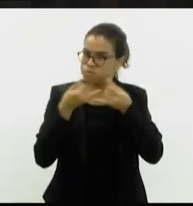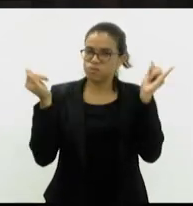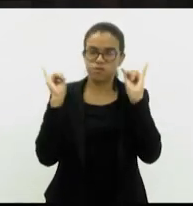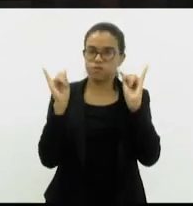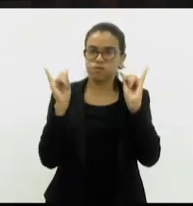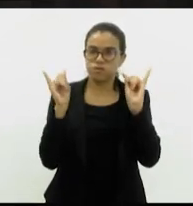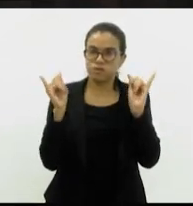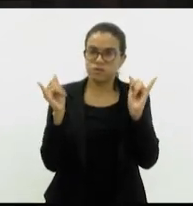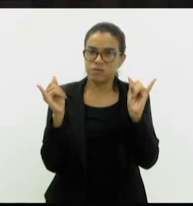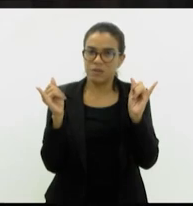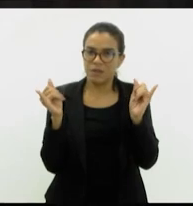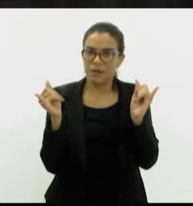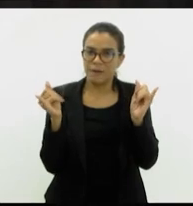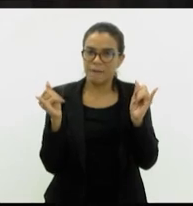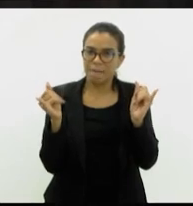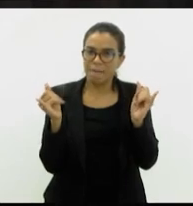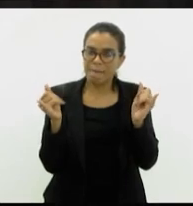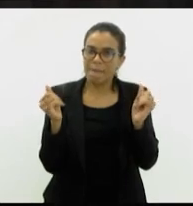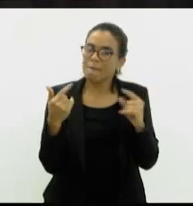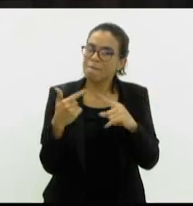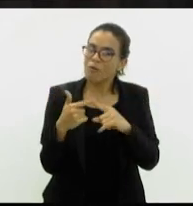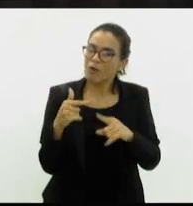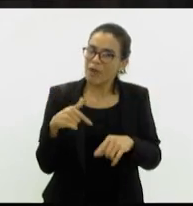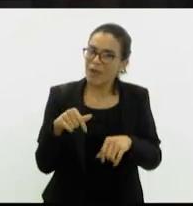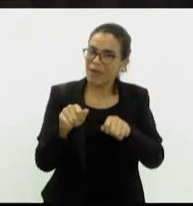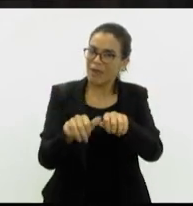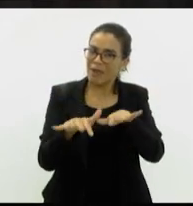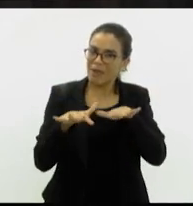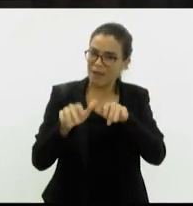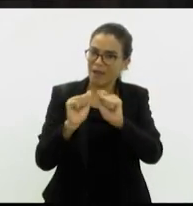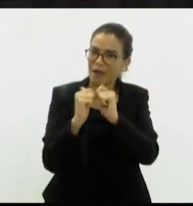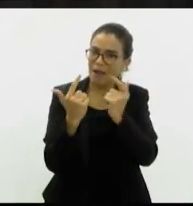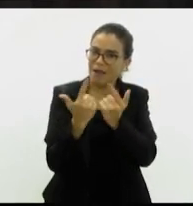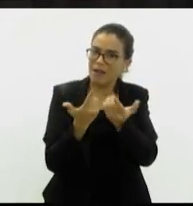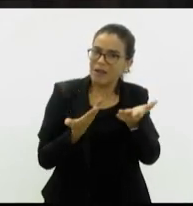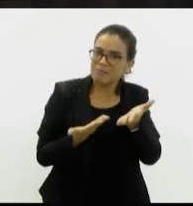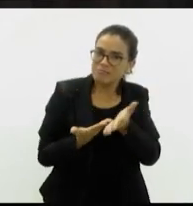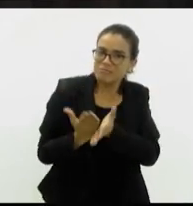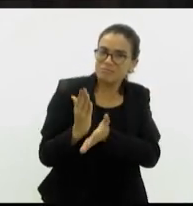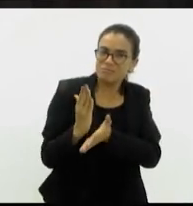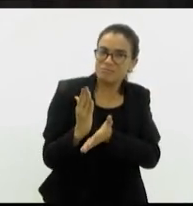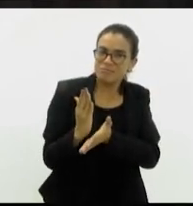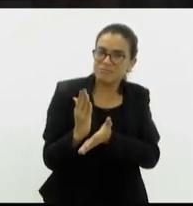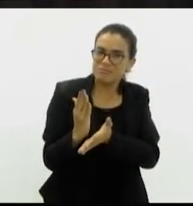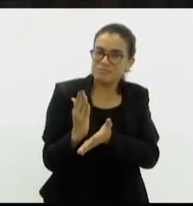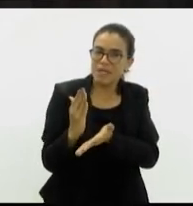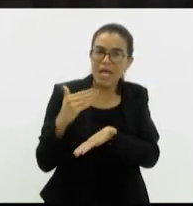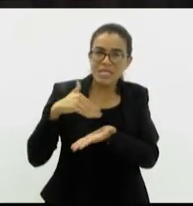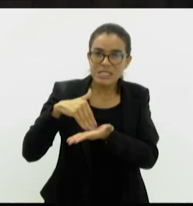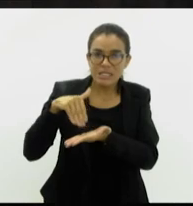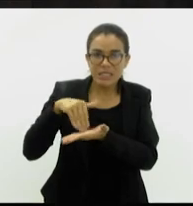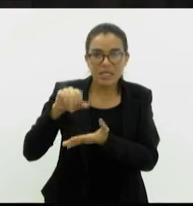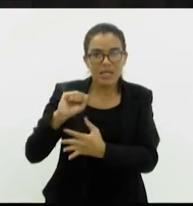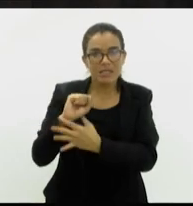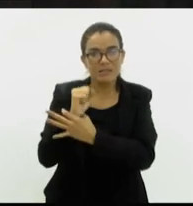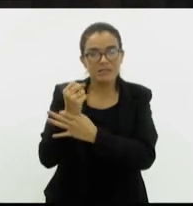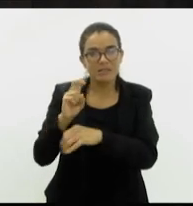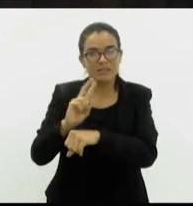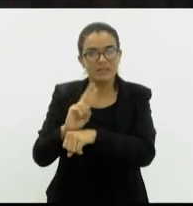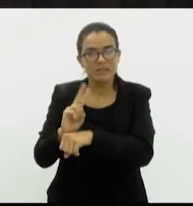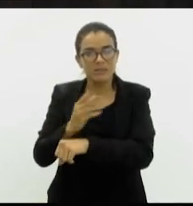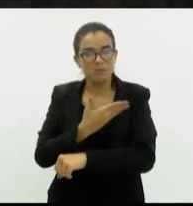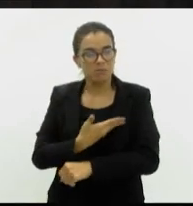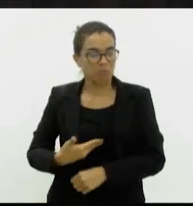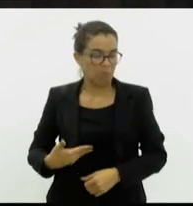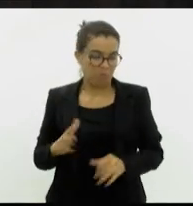perplexo porque a gente aprovou aqui sem nenhum problema a Secretaria de Segurança Pública não crii um